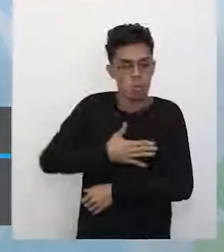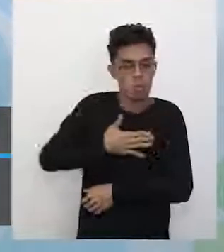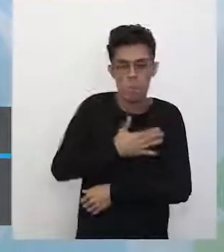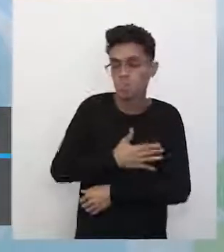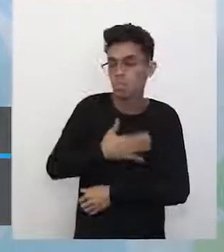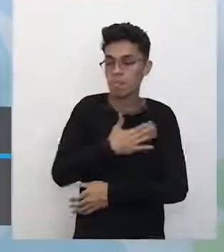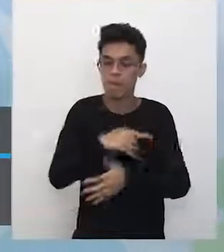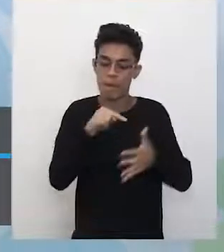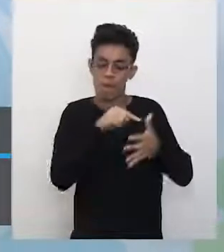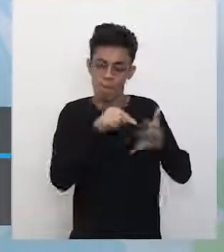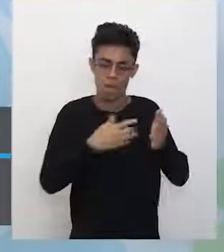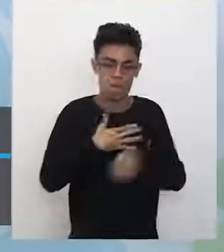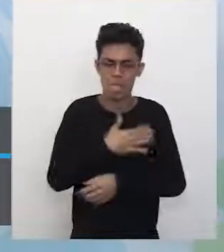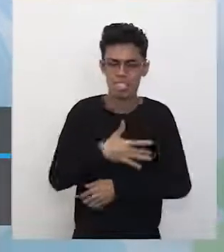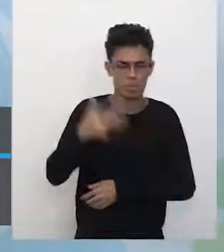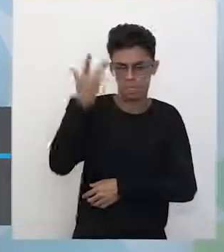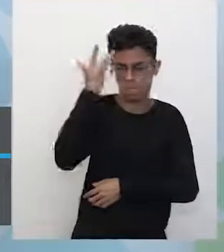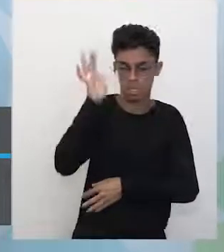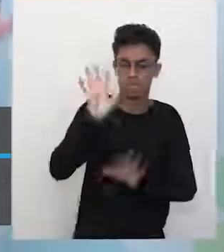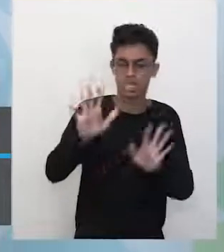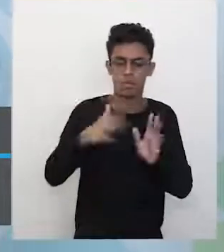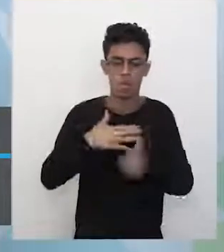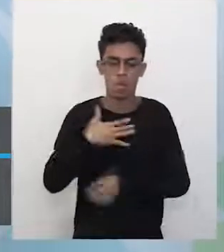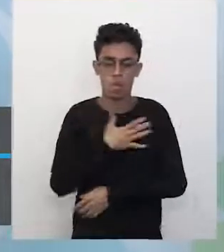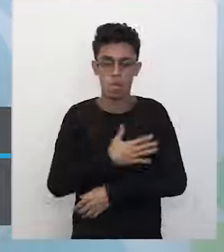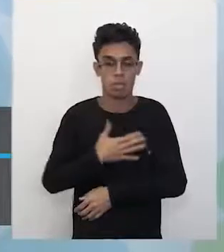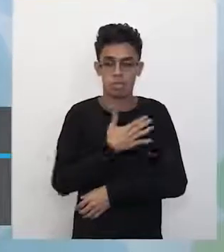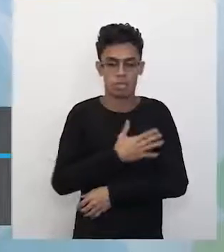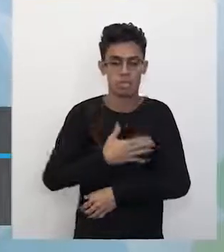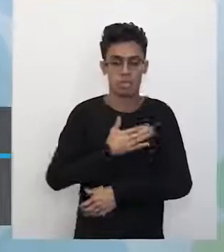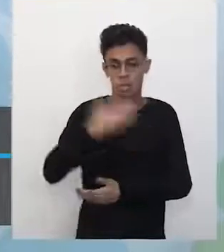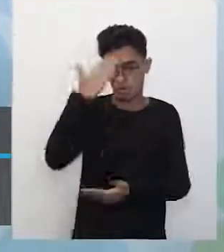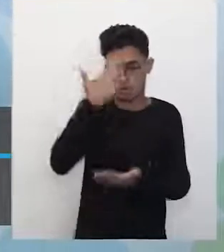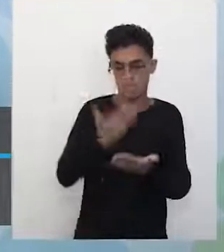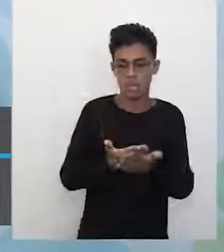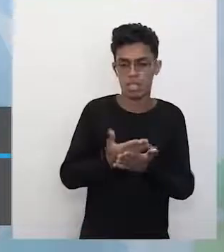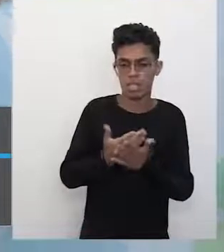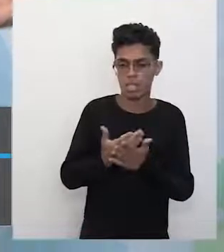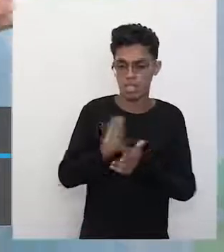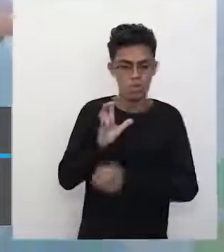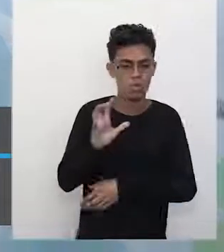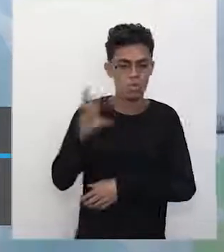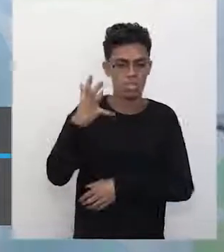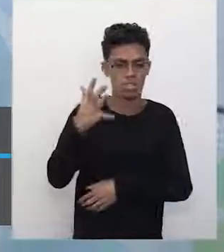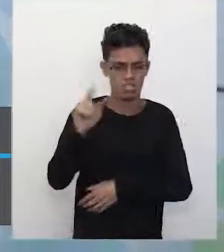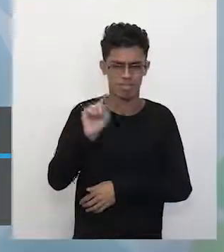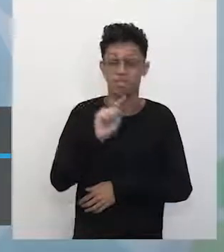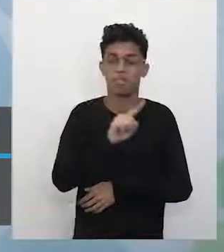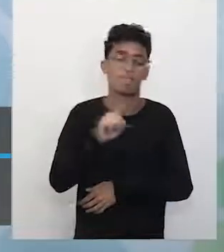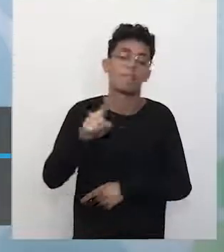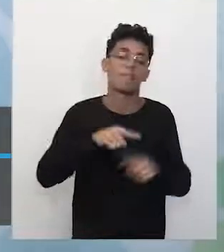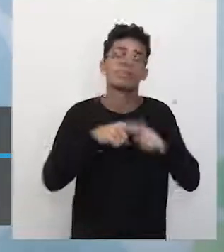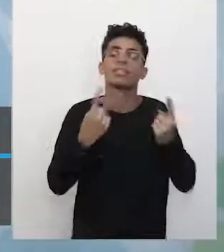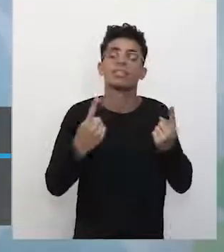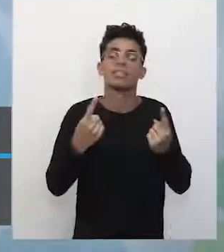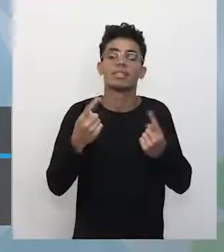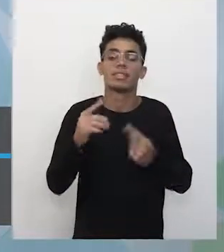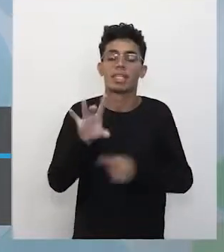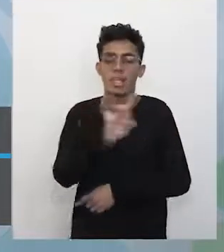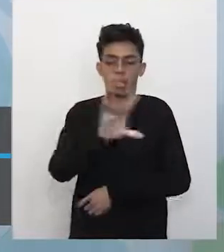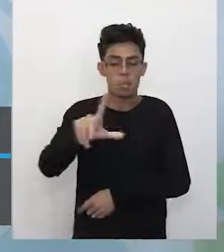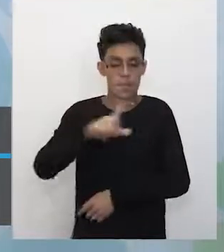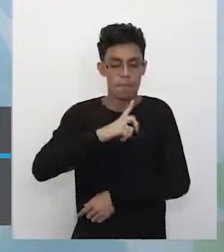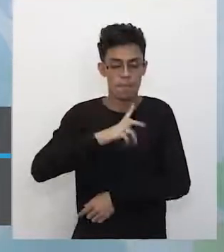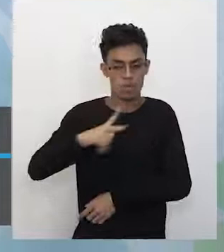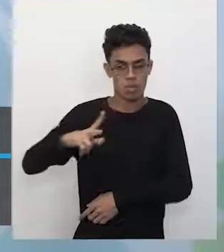eu, sei lá, que vai de acordo com os meus ideais é o que funciona, é o que está aí, né? Mas a questão é que a gente